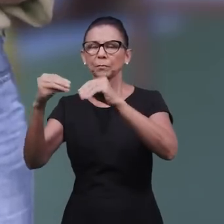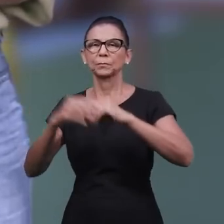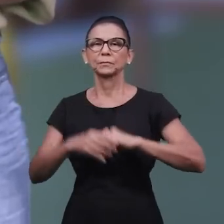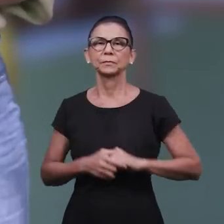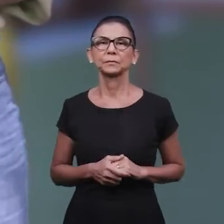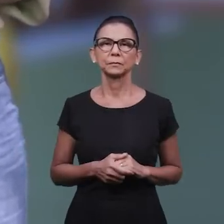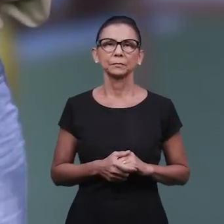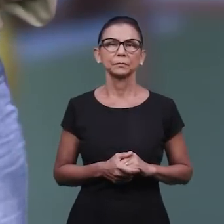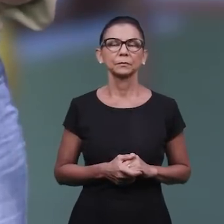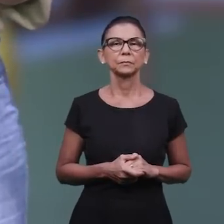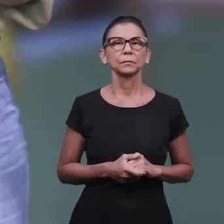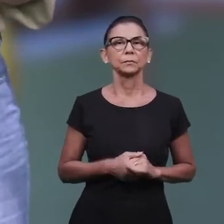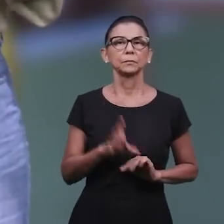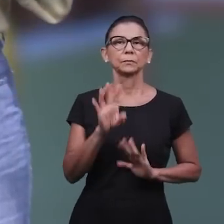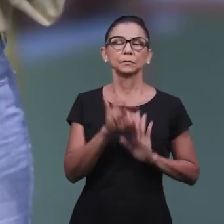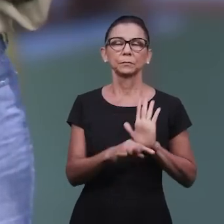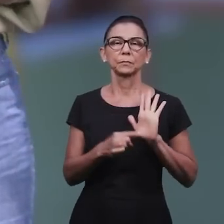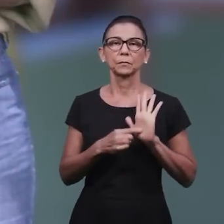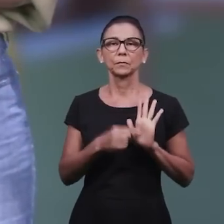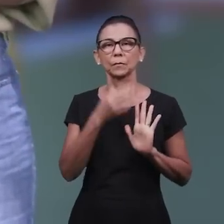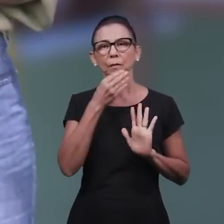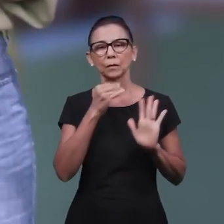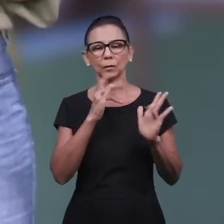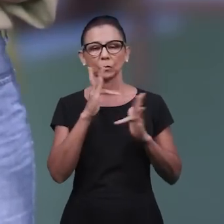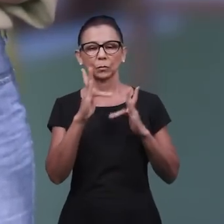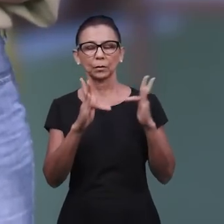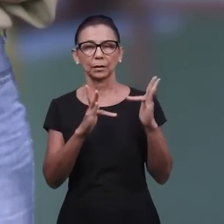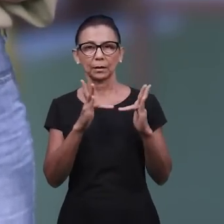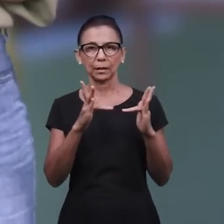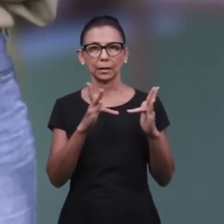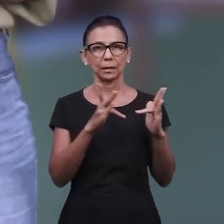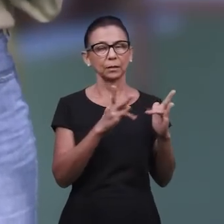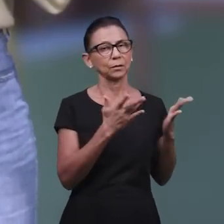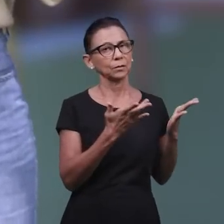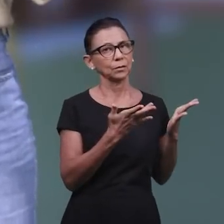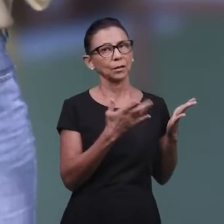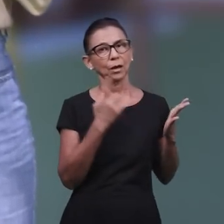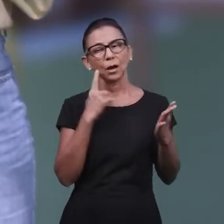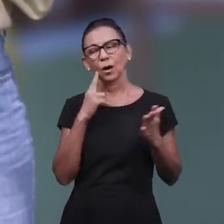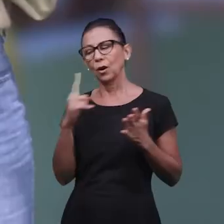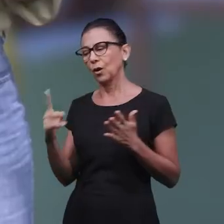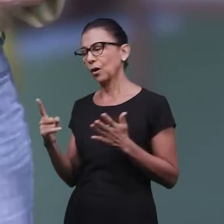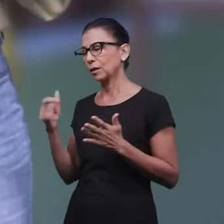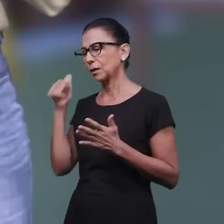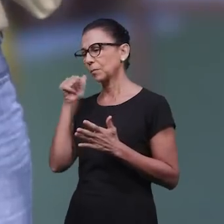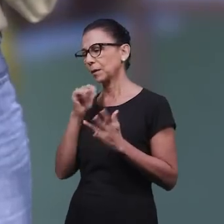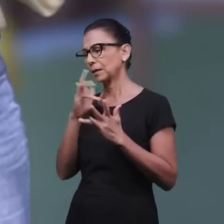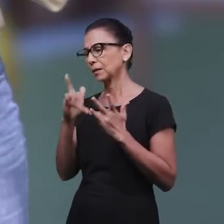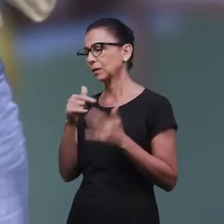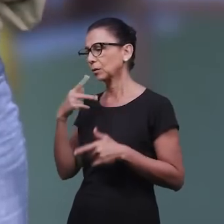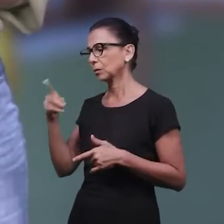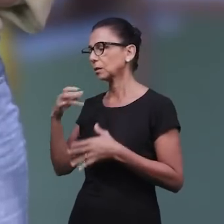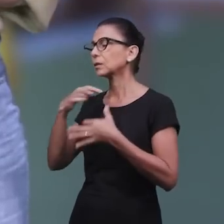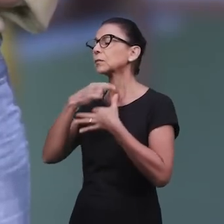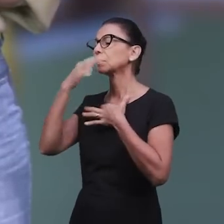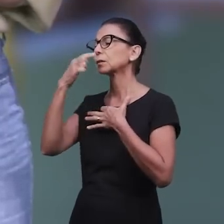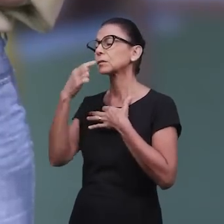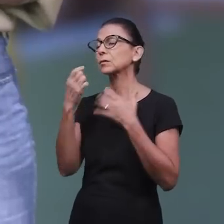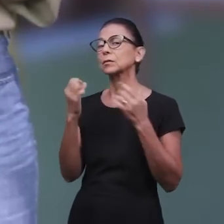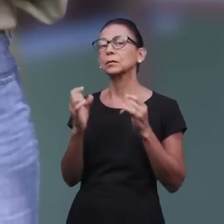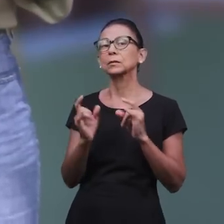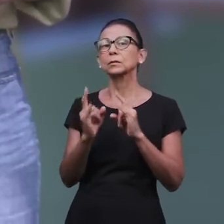que lemos, o noivo olha para sua noiva amada e diz: o teu pescoço é como a torre de